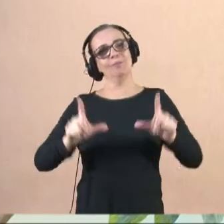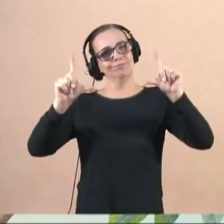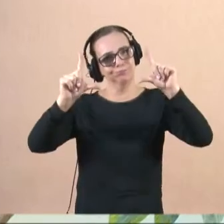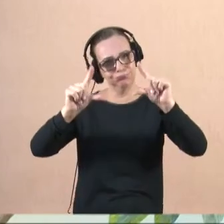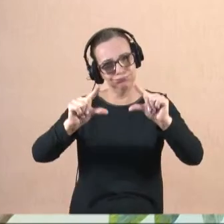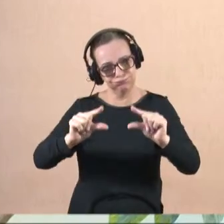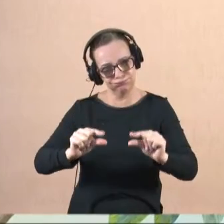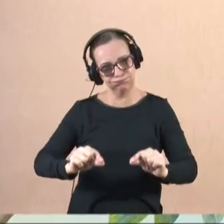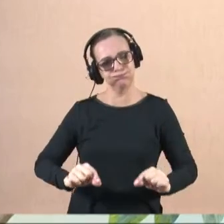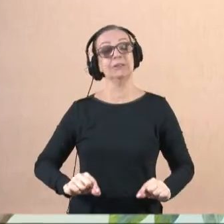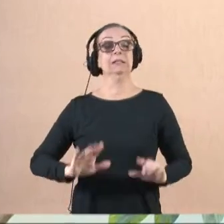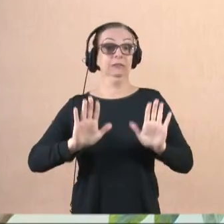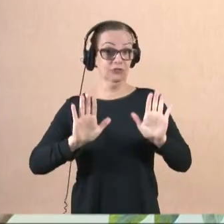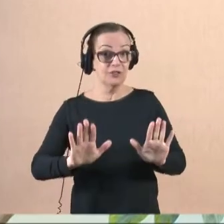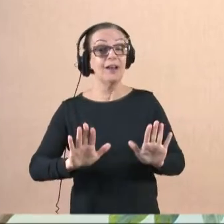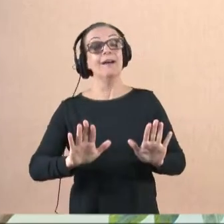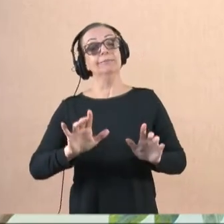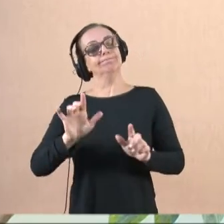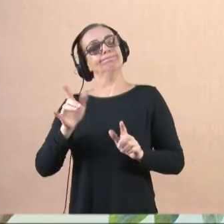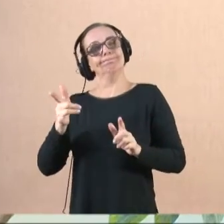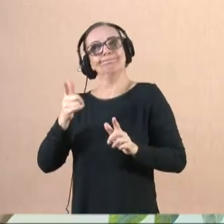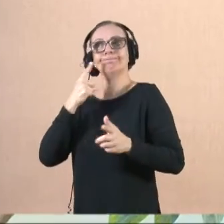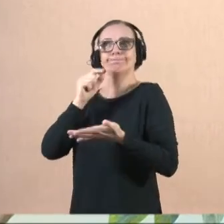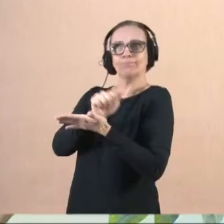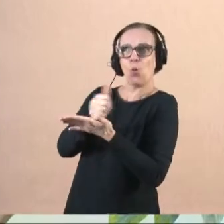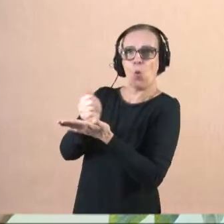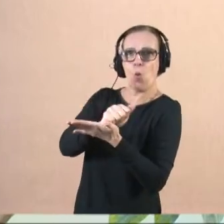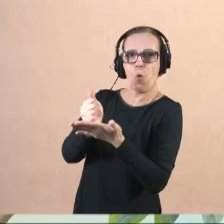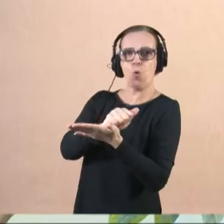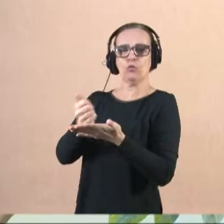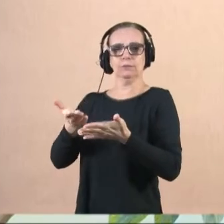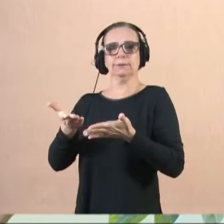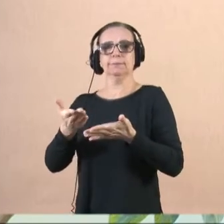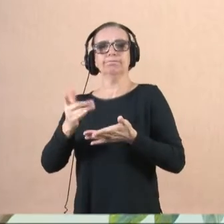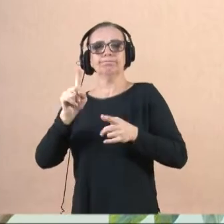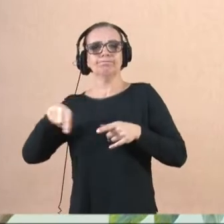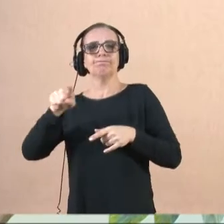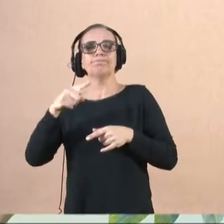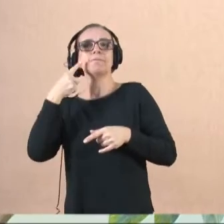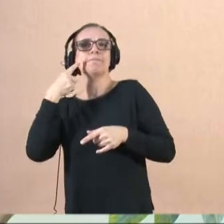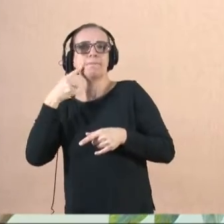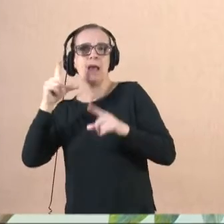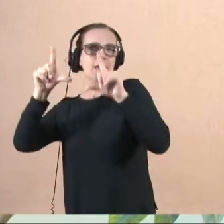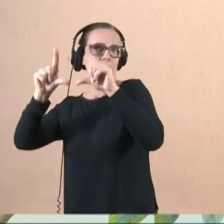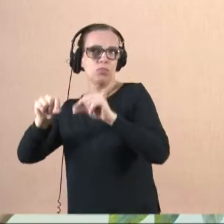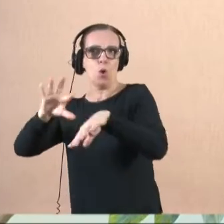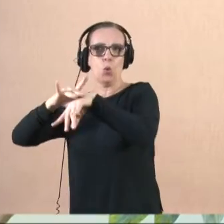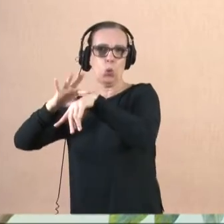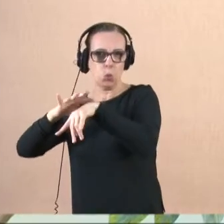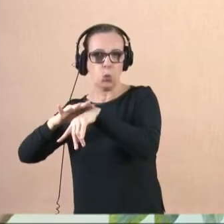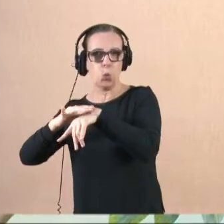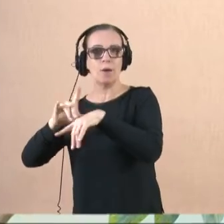estabilidade terminando bem essa linha dos fatos baixos dentro de um